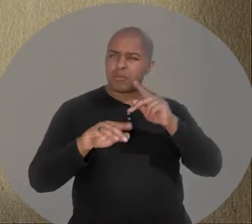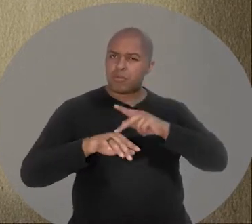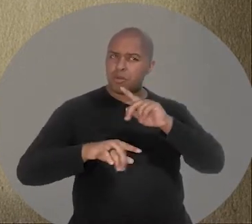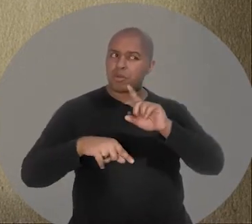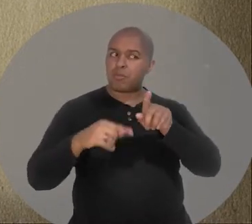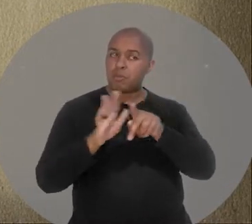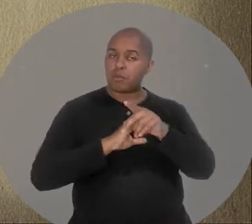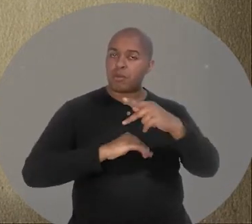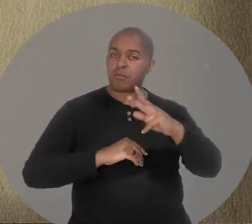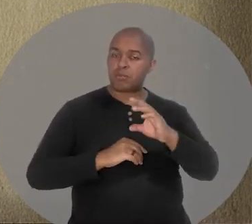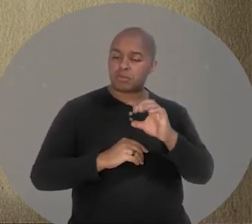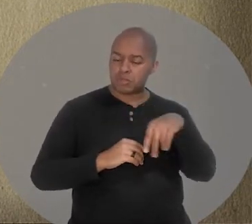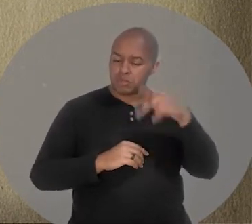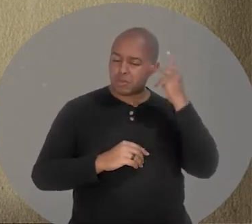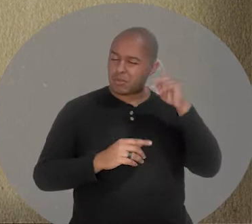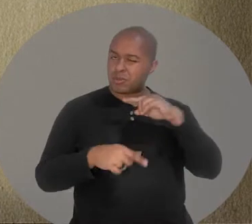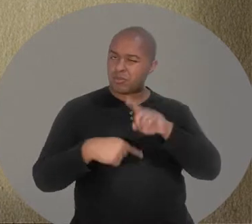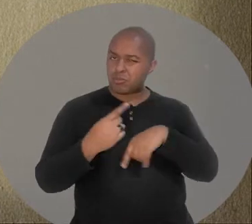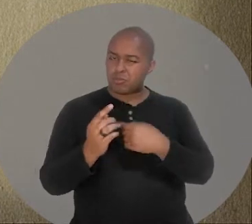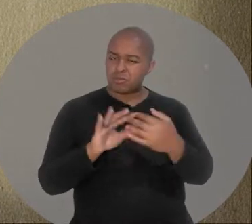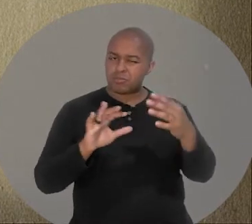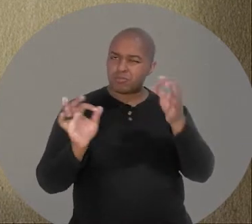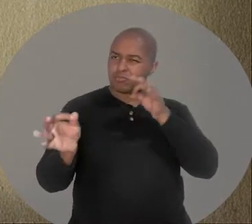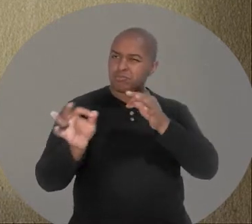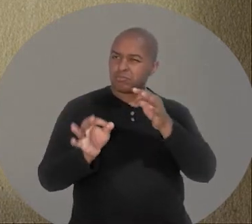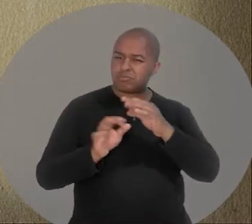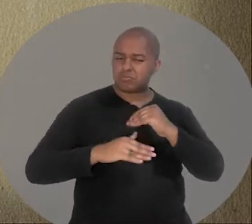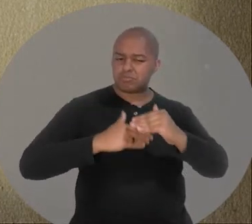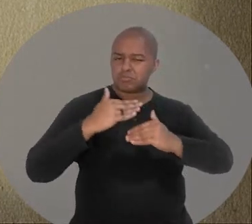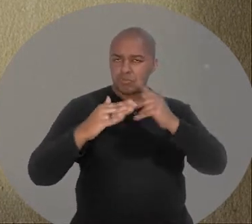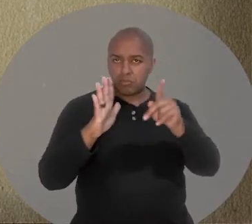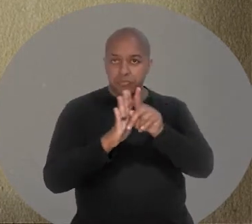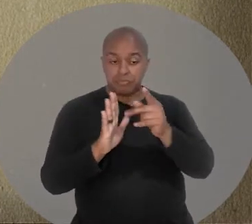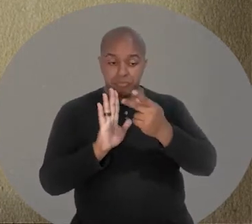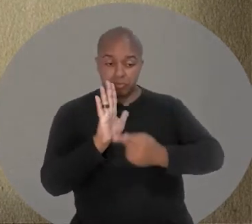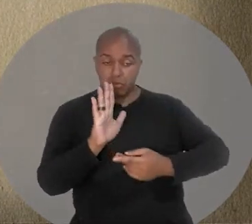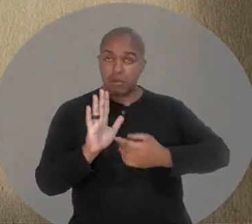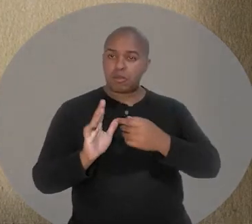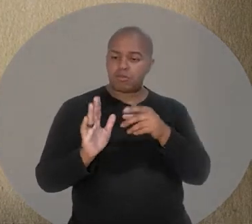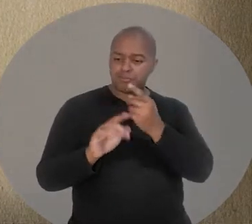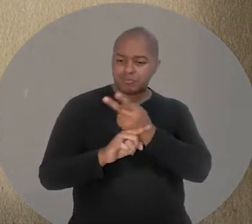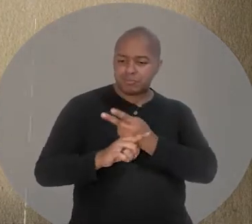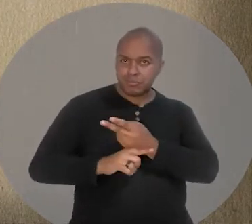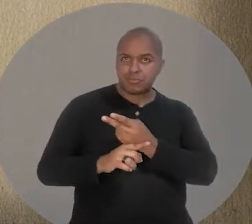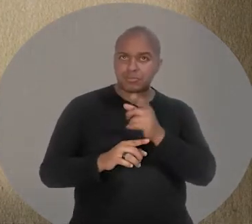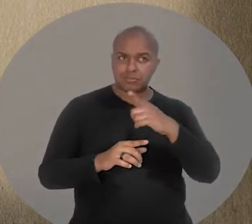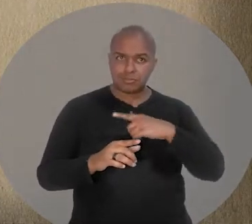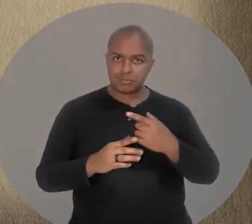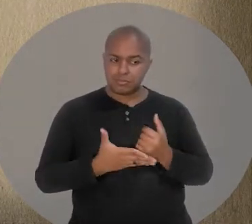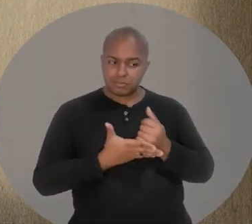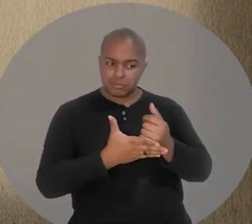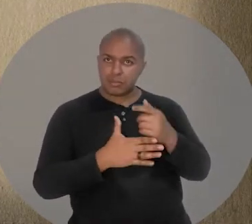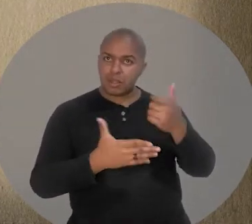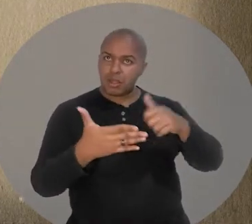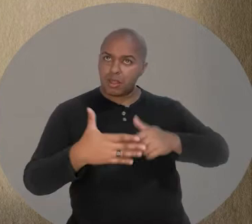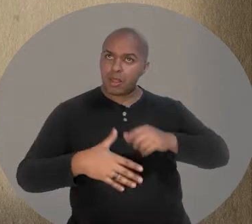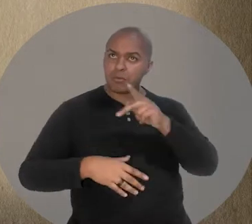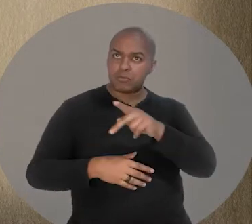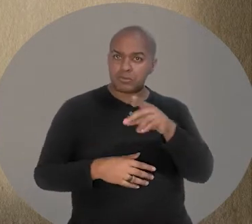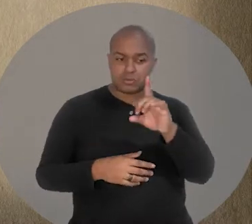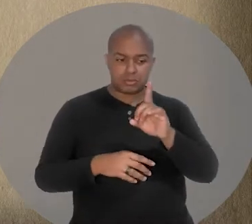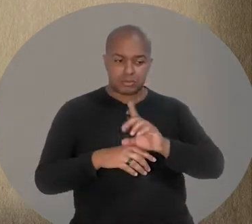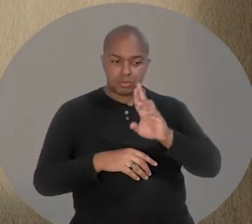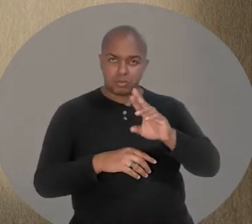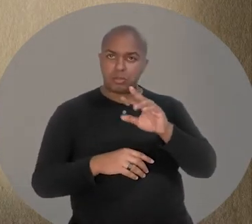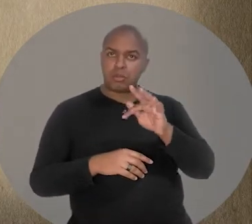da PUC São Paulo. Após o planejamento e desenvolvimento do meu projeto de pesquisa, levei-o para avaliação da